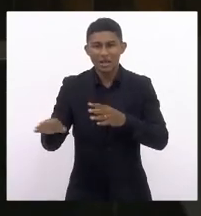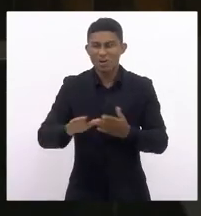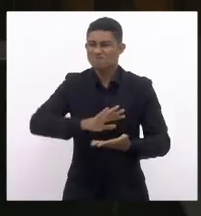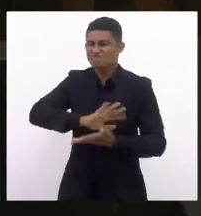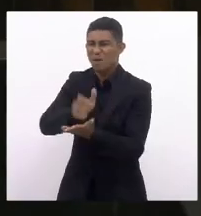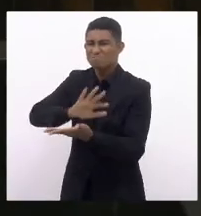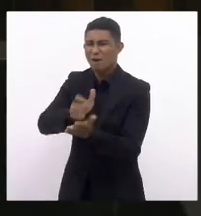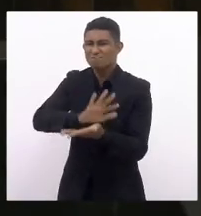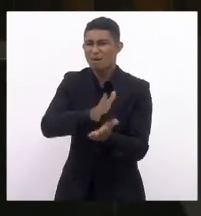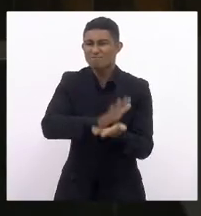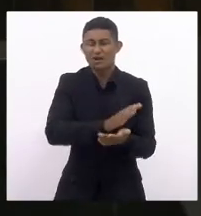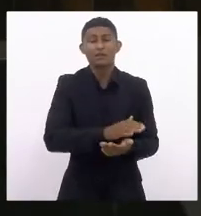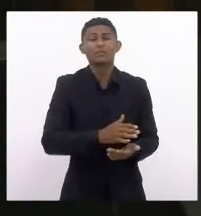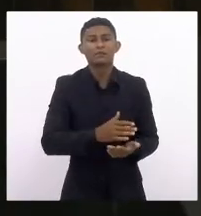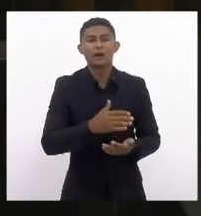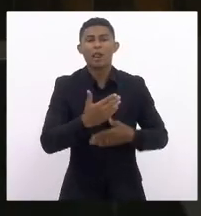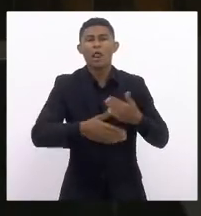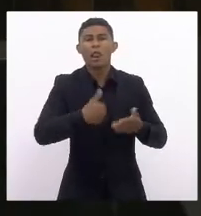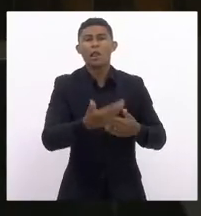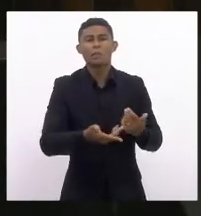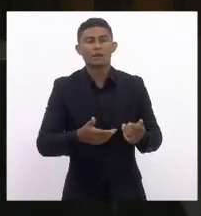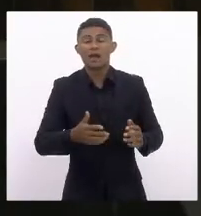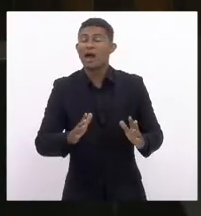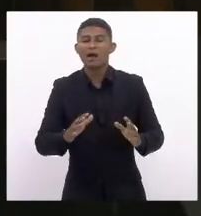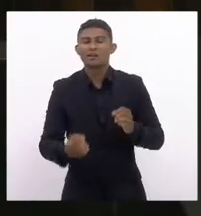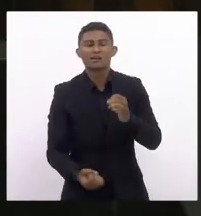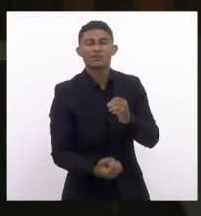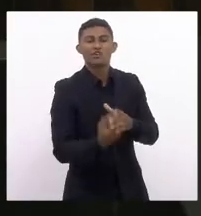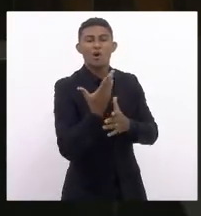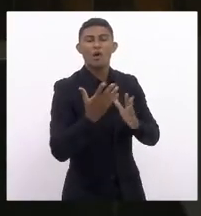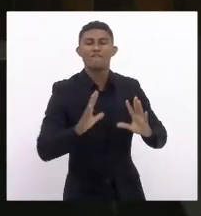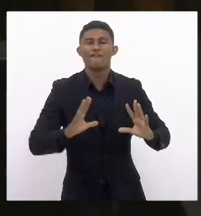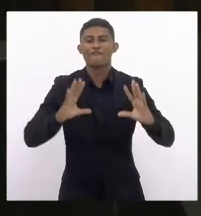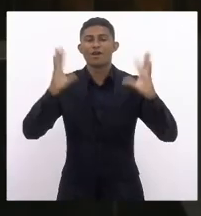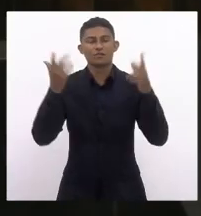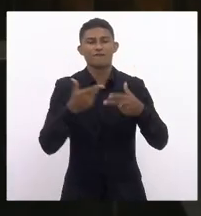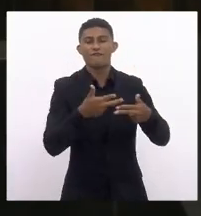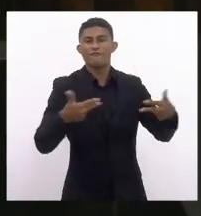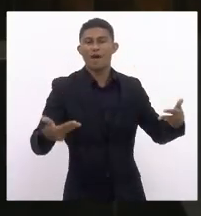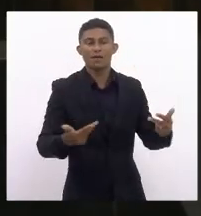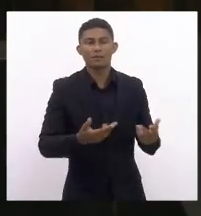deu abono, aí criou evento Ler para Valer, para queimar dinheiro público.